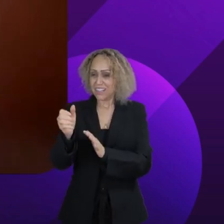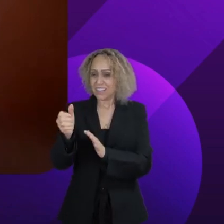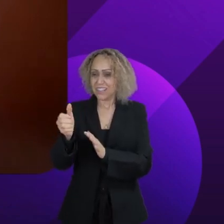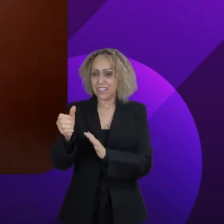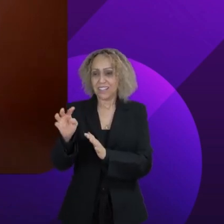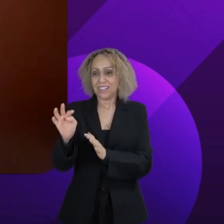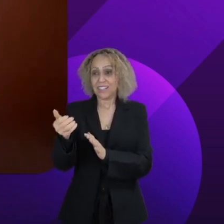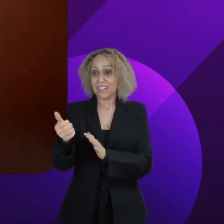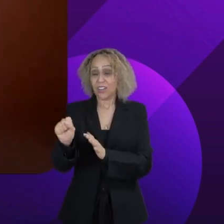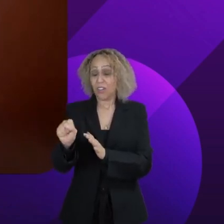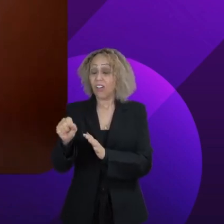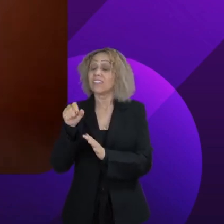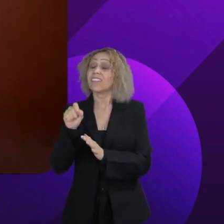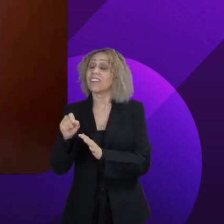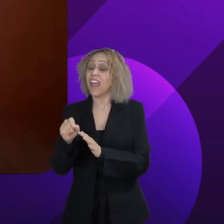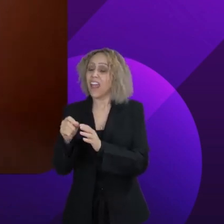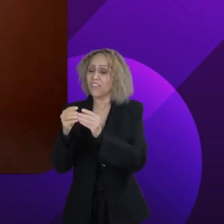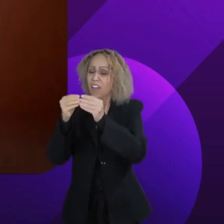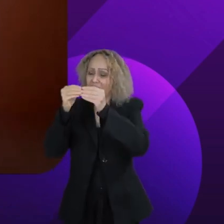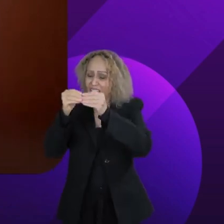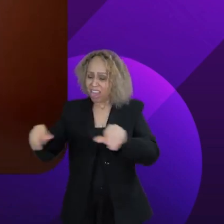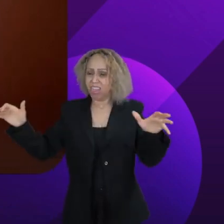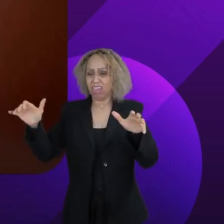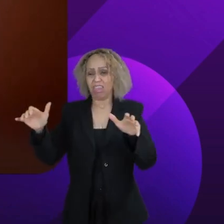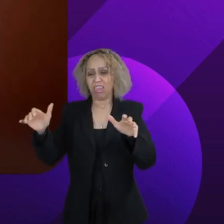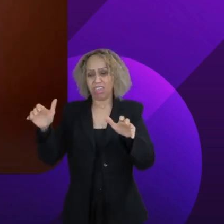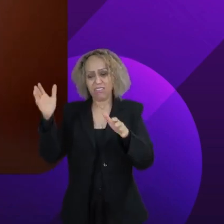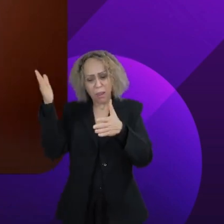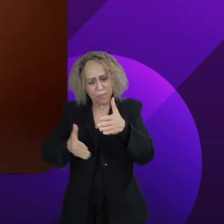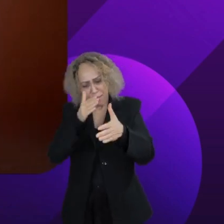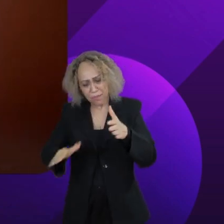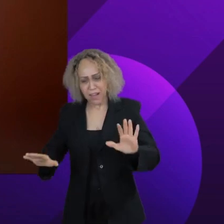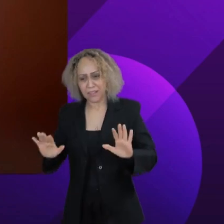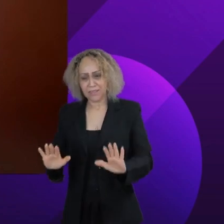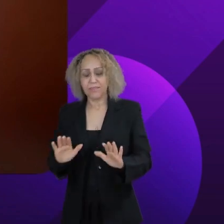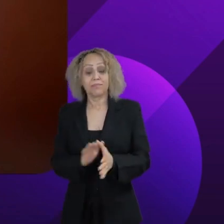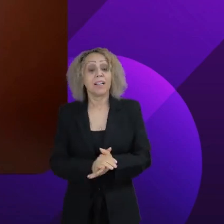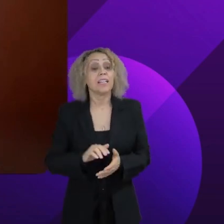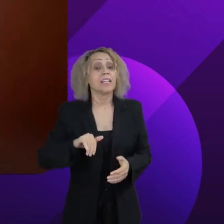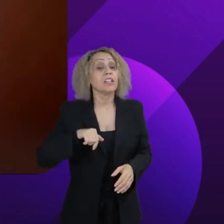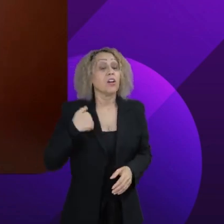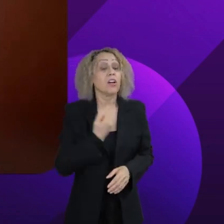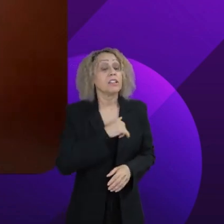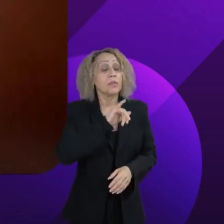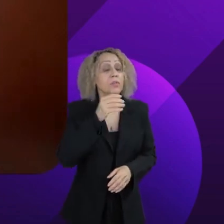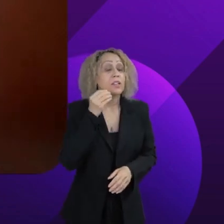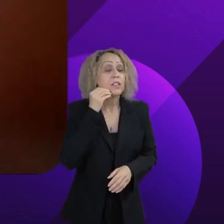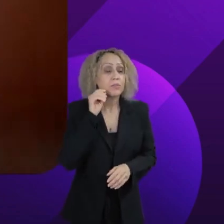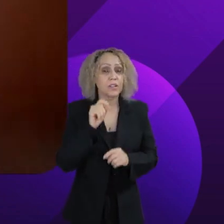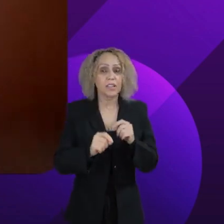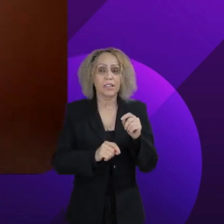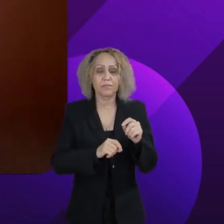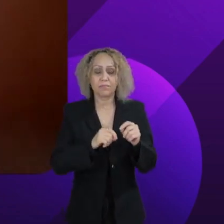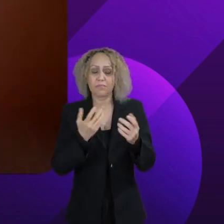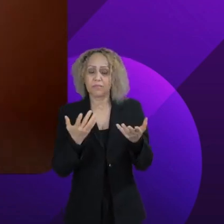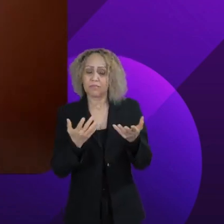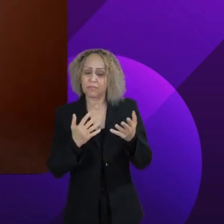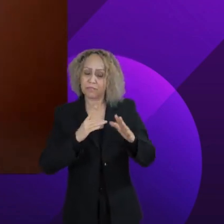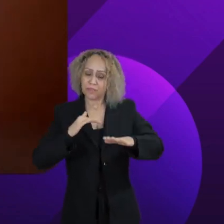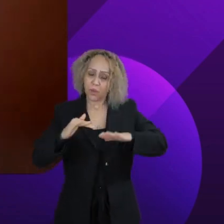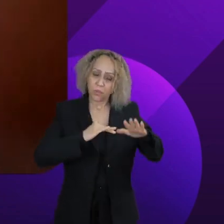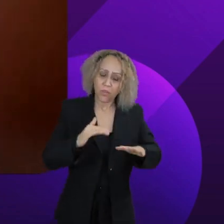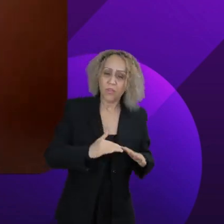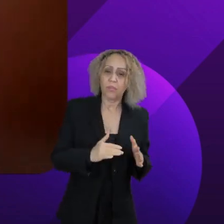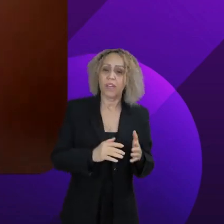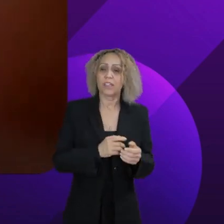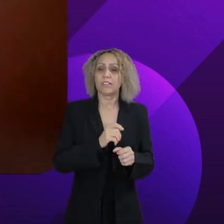um texto de fora para dentro. Primeiro com o movimento negro, com o movimento quilombola, indígena, movimento